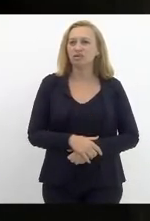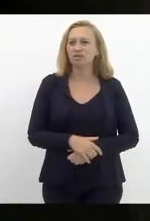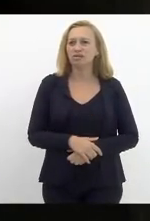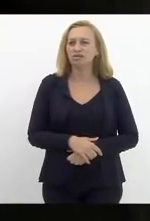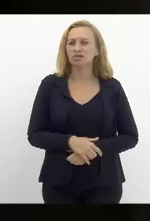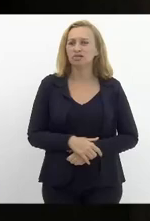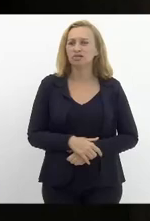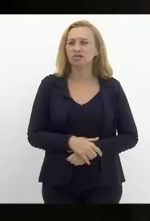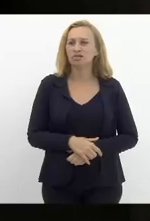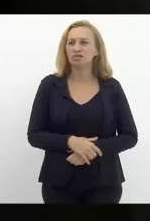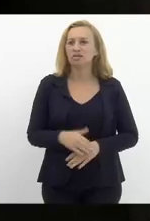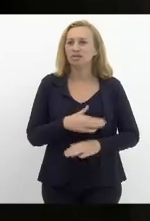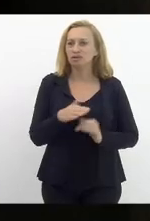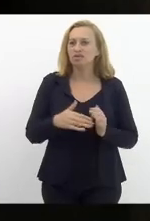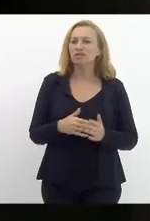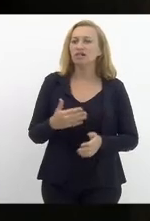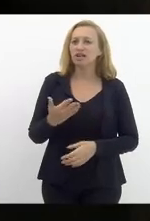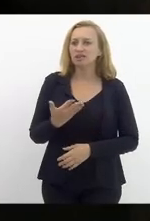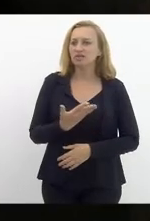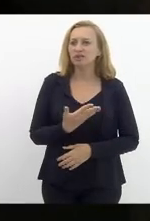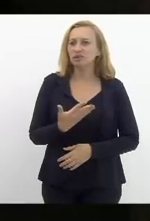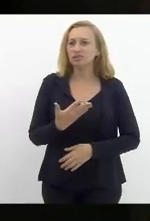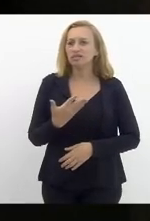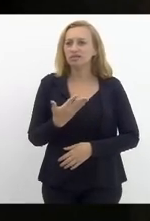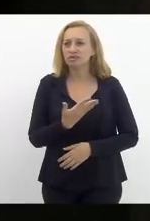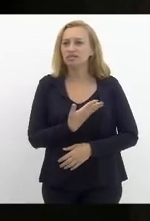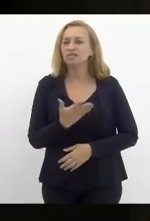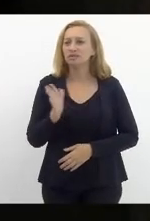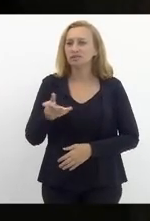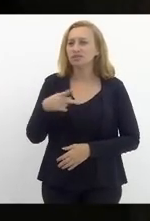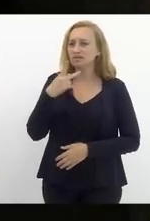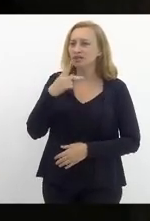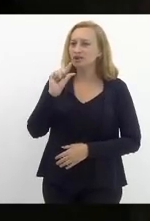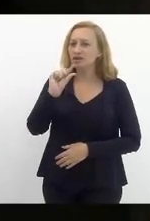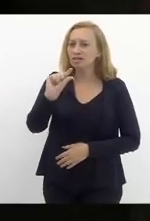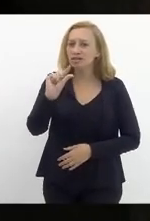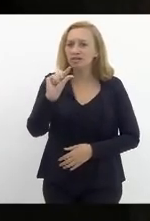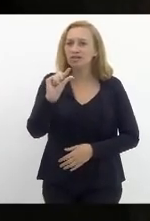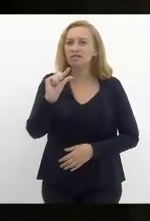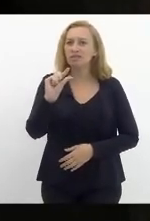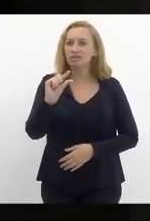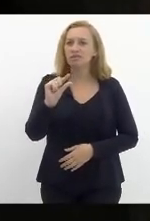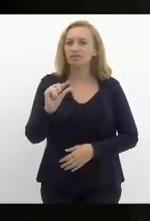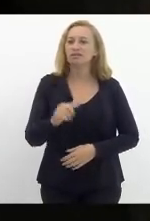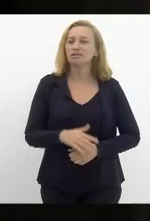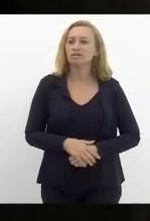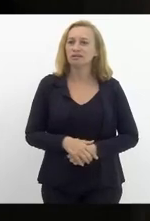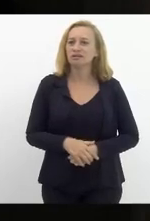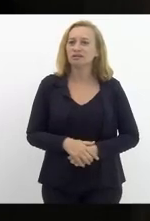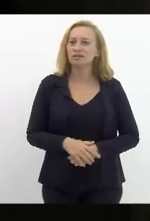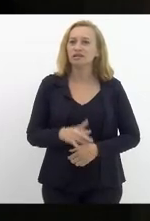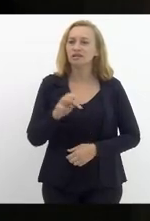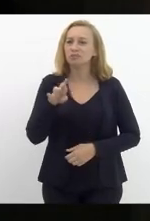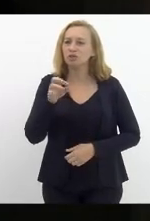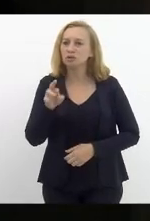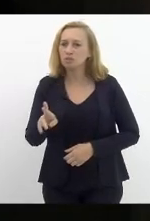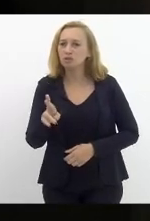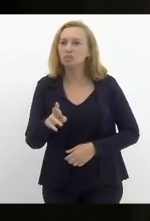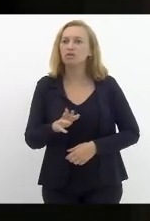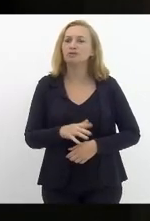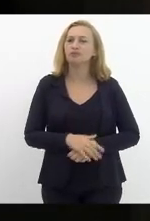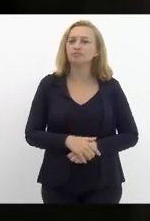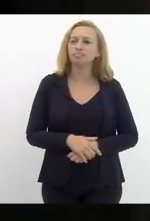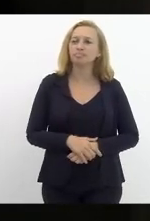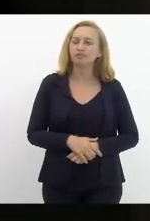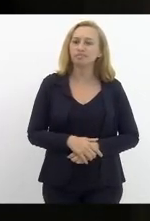Seguindo o que todos os colegas já falaram, né, eu vou falar um pouquinho. Tanto se falou de inspetores, e